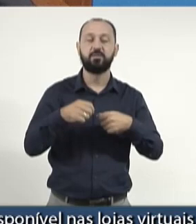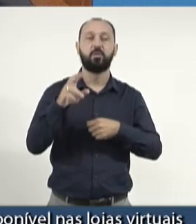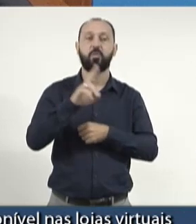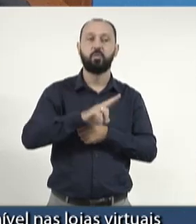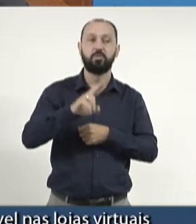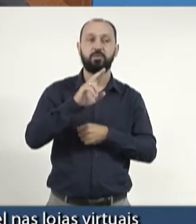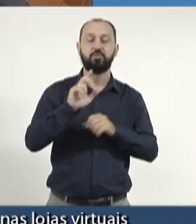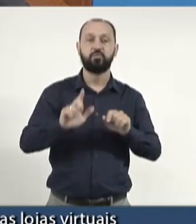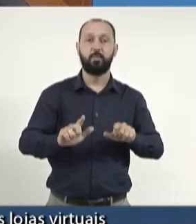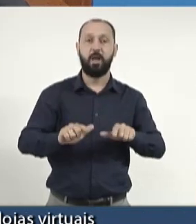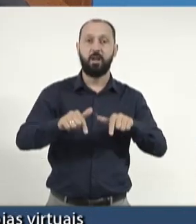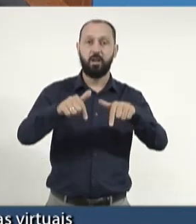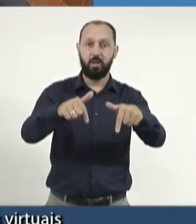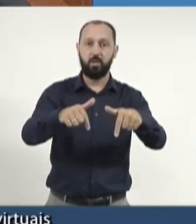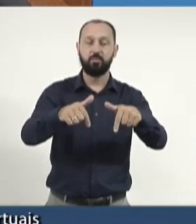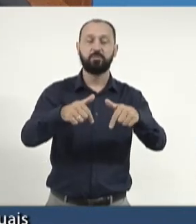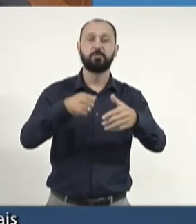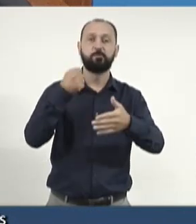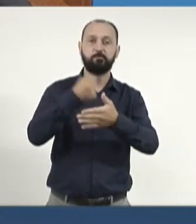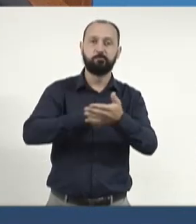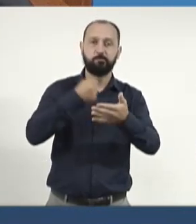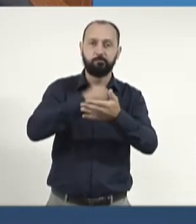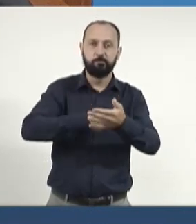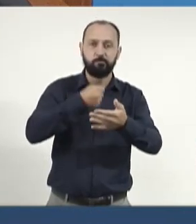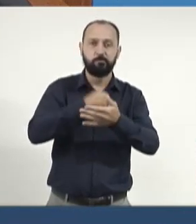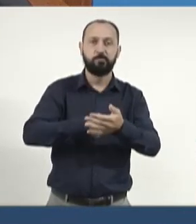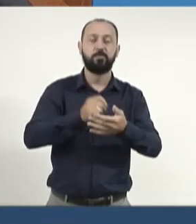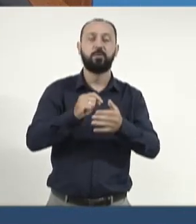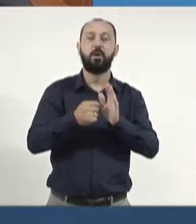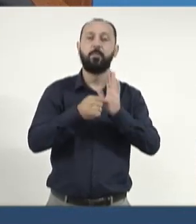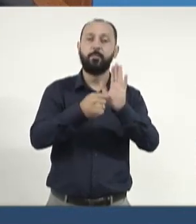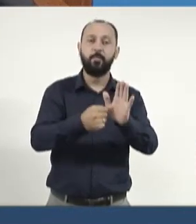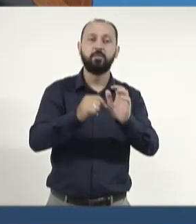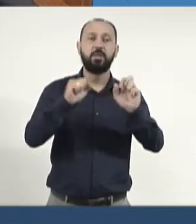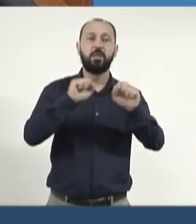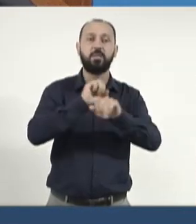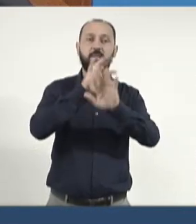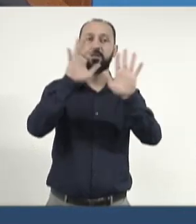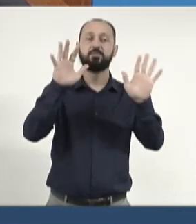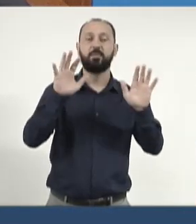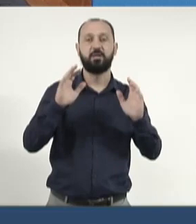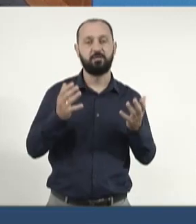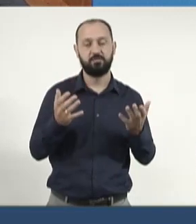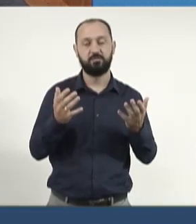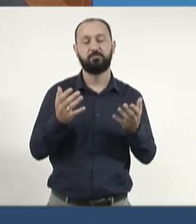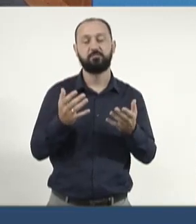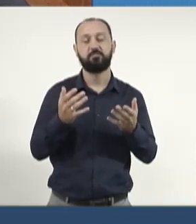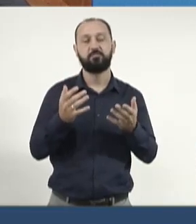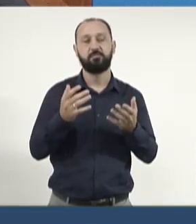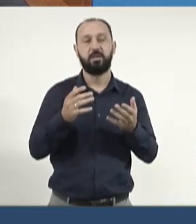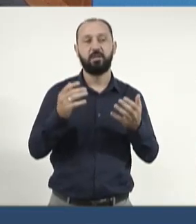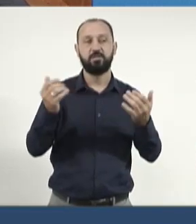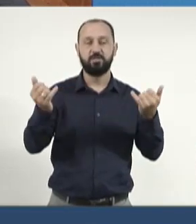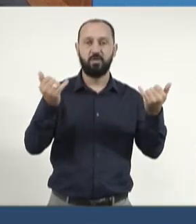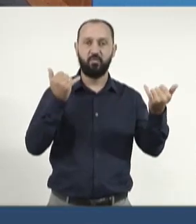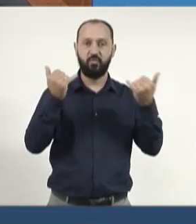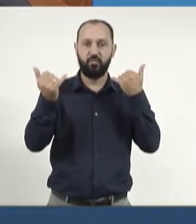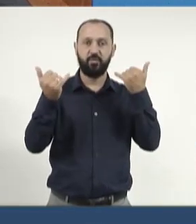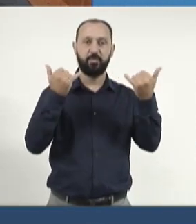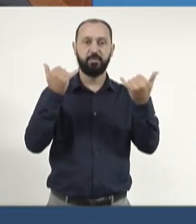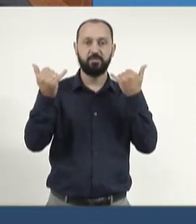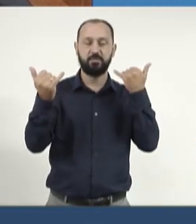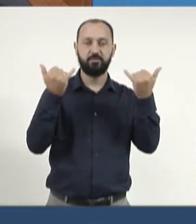de uma luta renhida, trazer transparência às informações